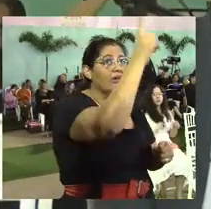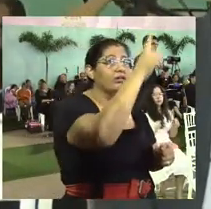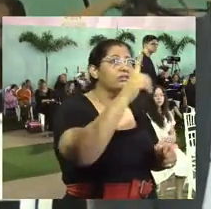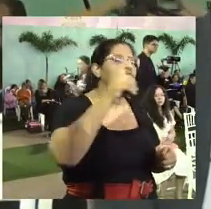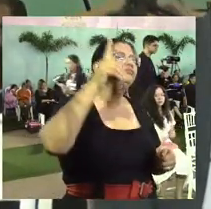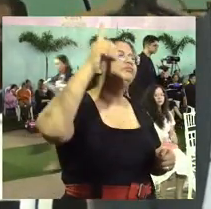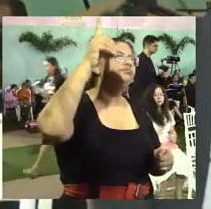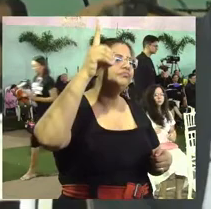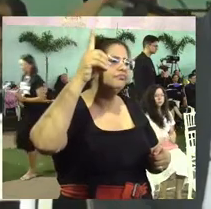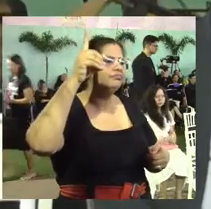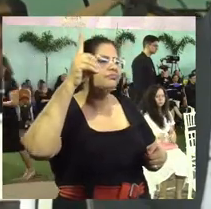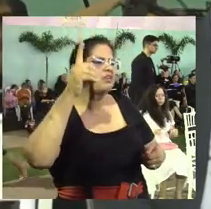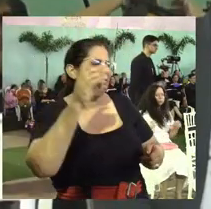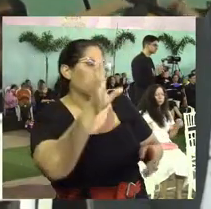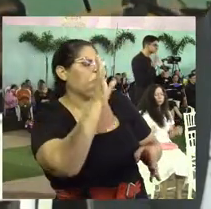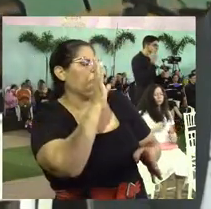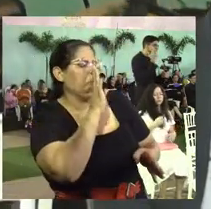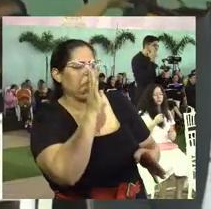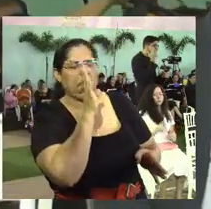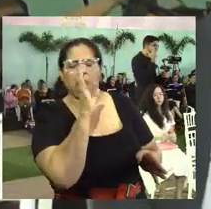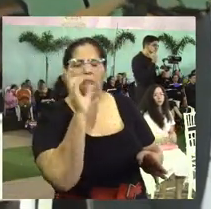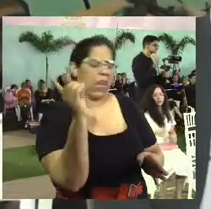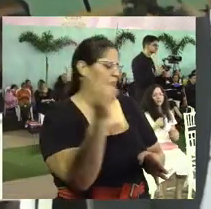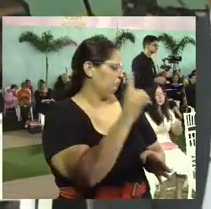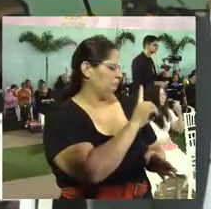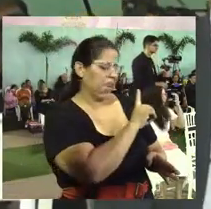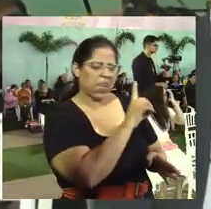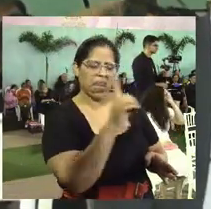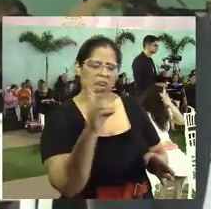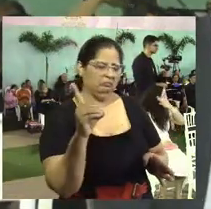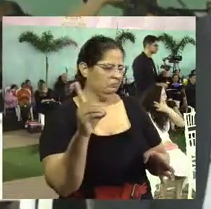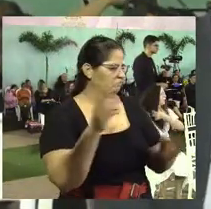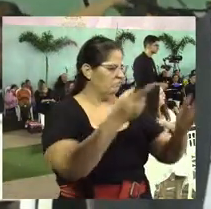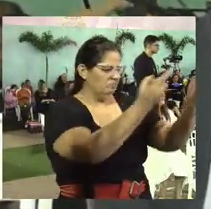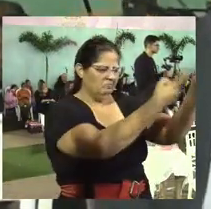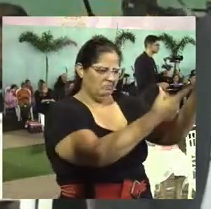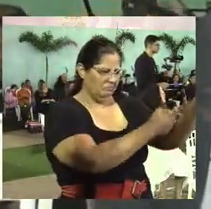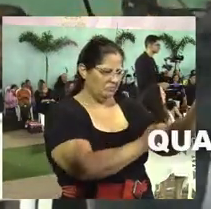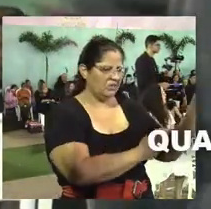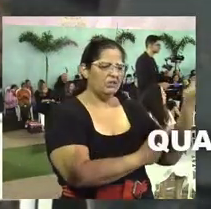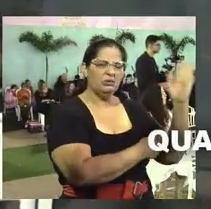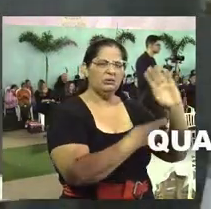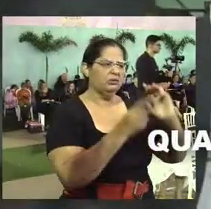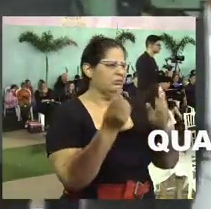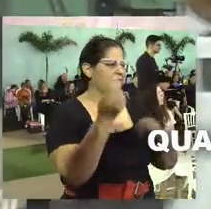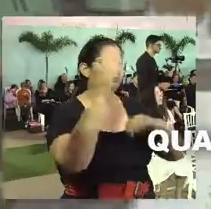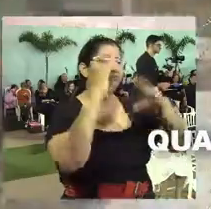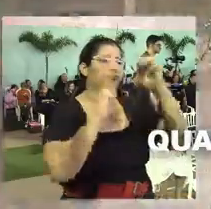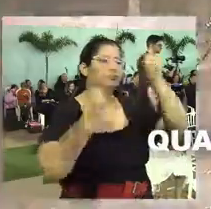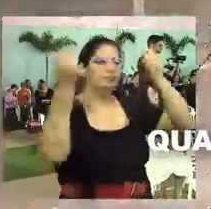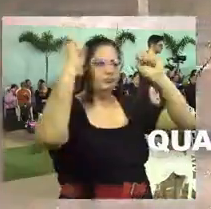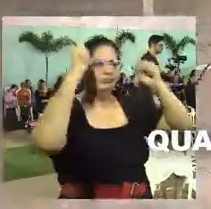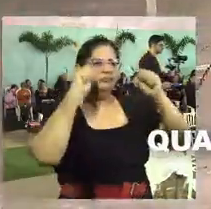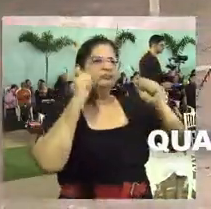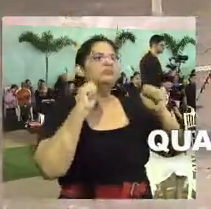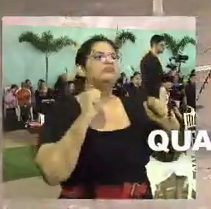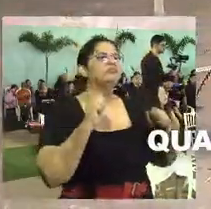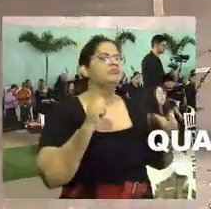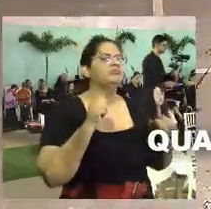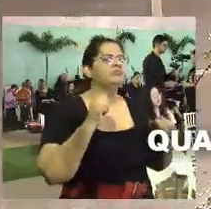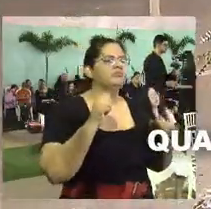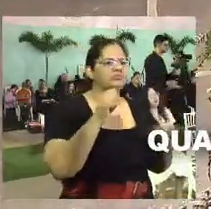que ninguém vai te falar ninguém vai me calar te adorarei está em Meu DNA te adorarei